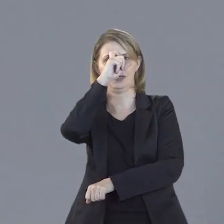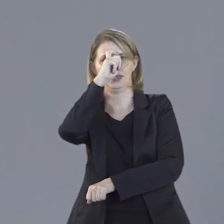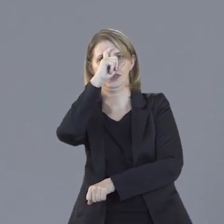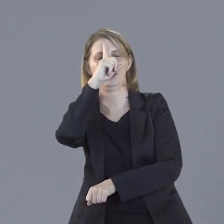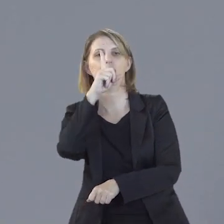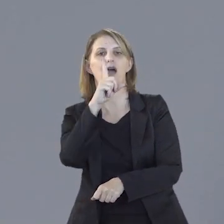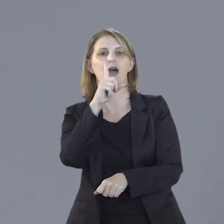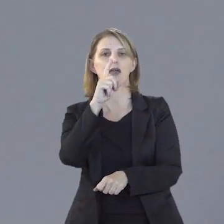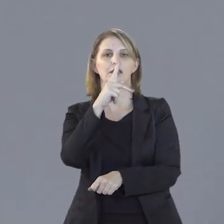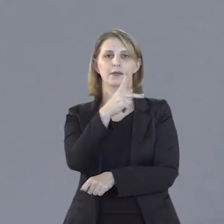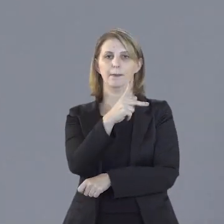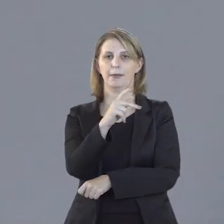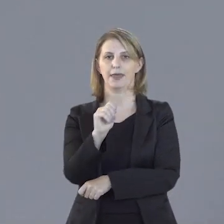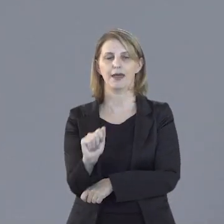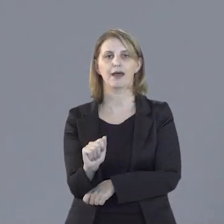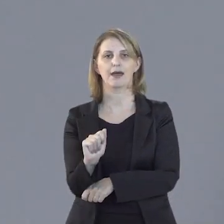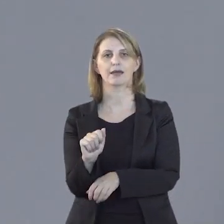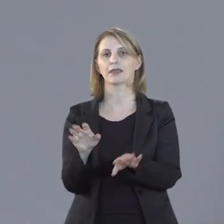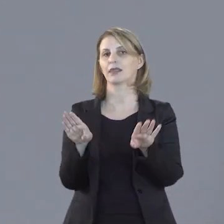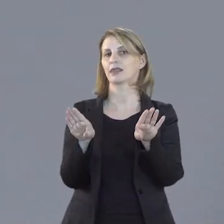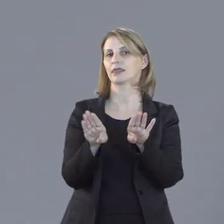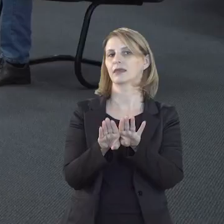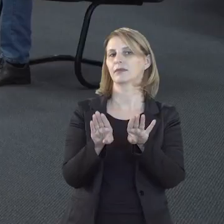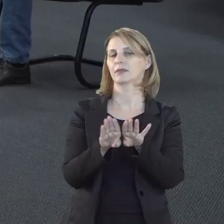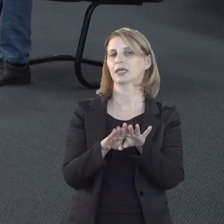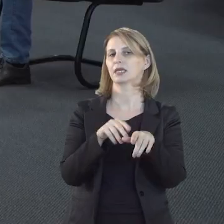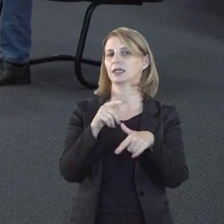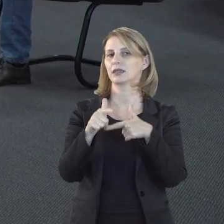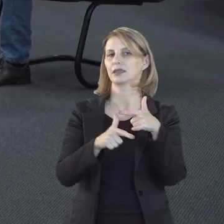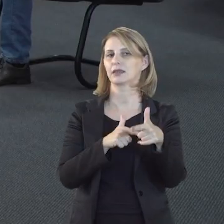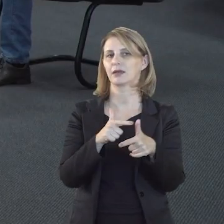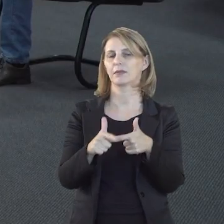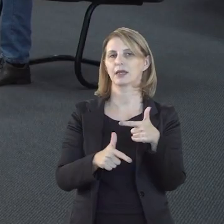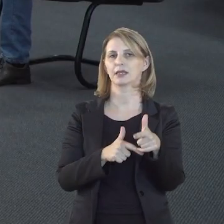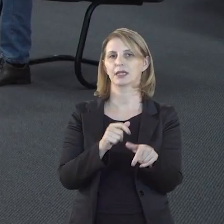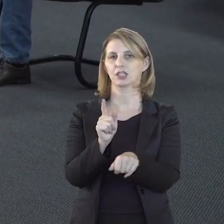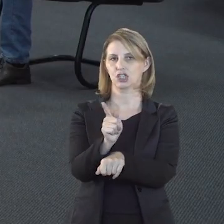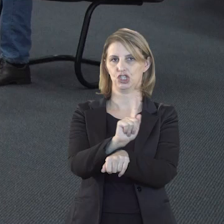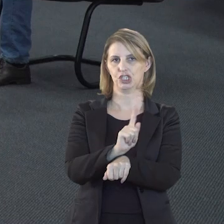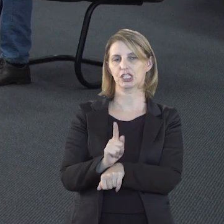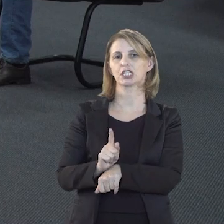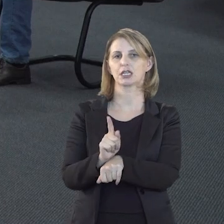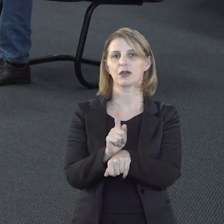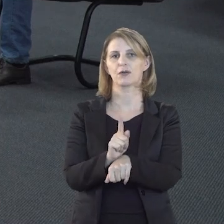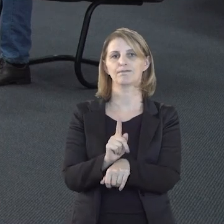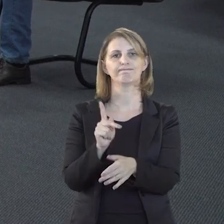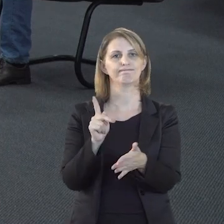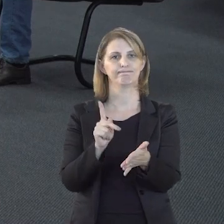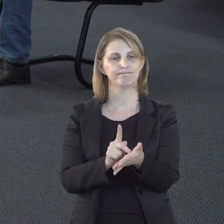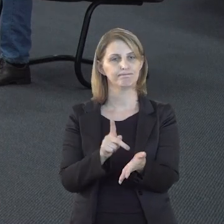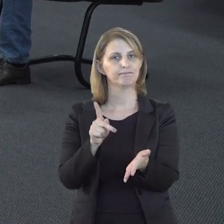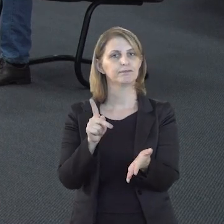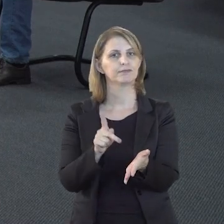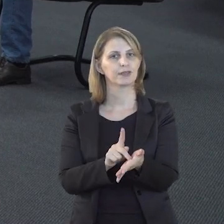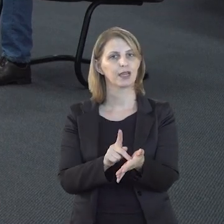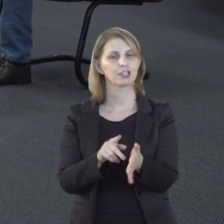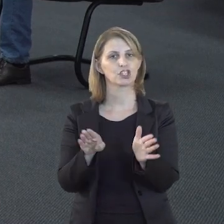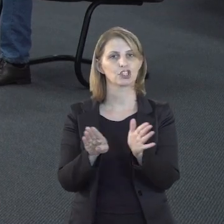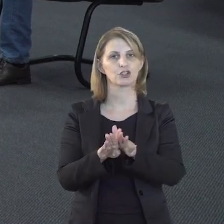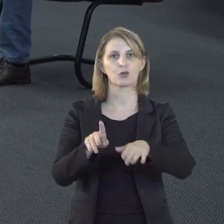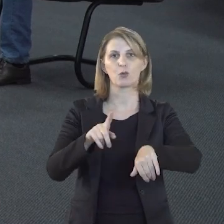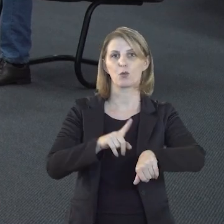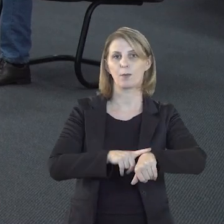na ponta, né? Em hospitais, nos PAs, e também fiquei muito tempo em cargo, na gestão.